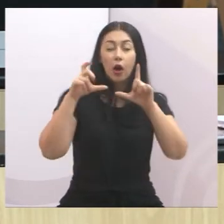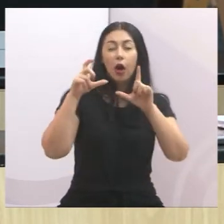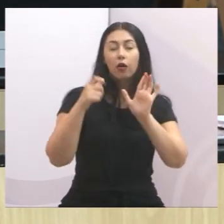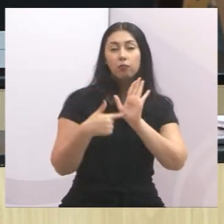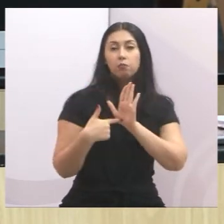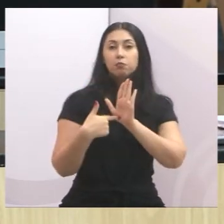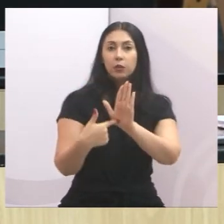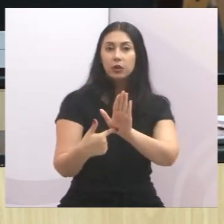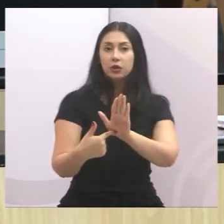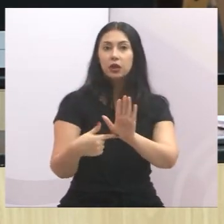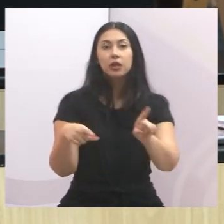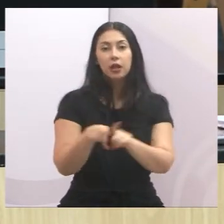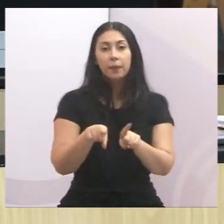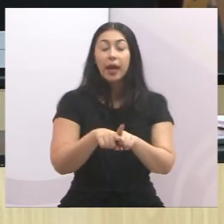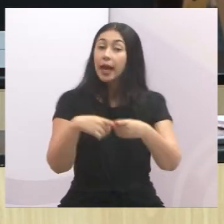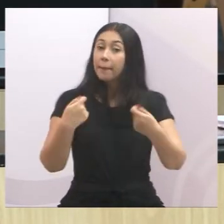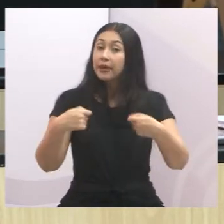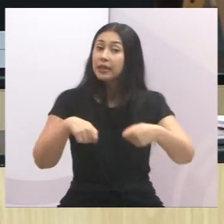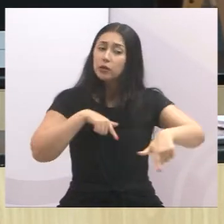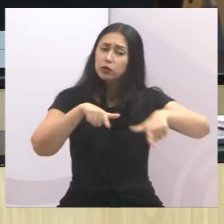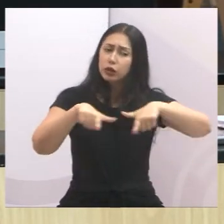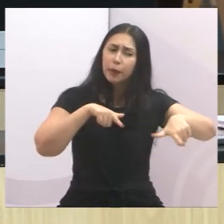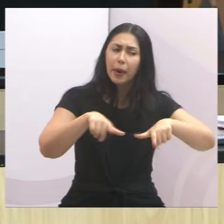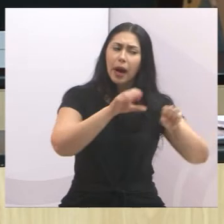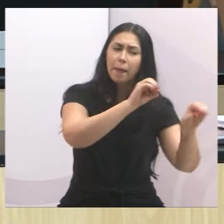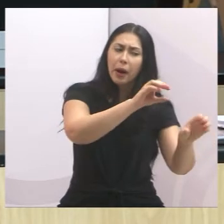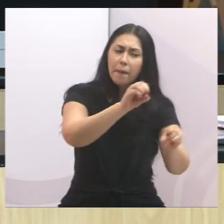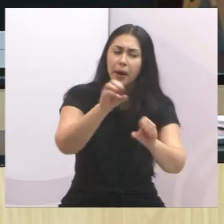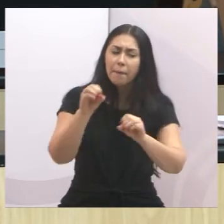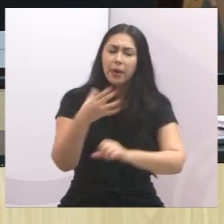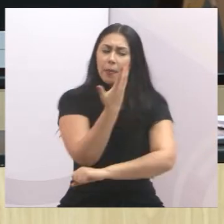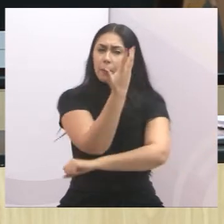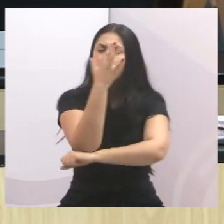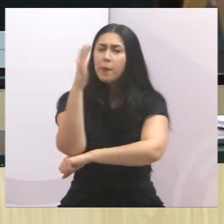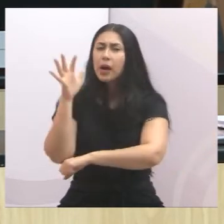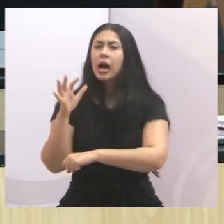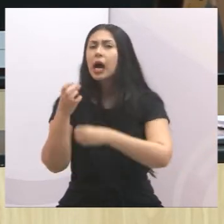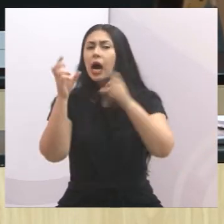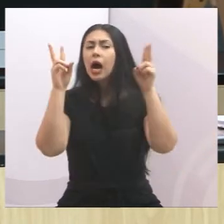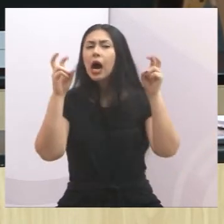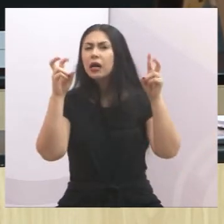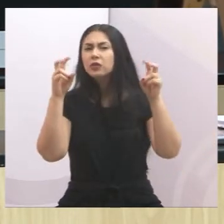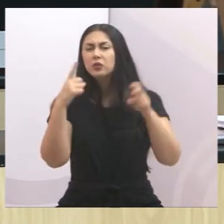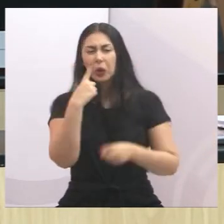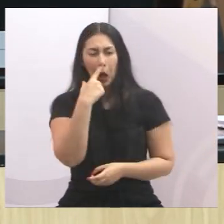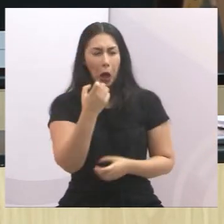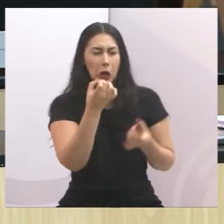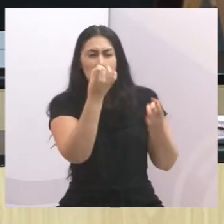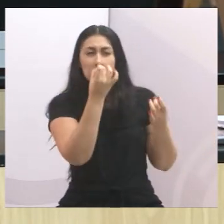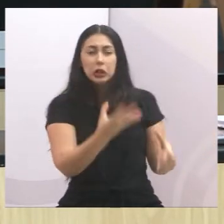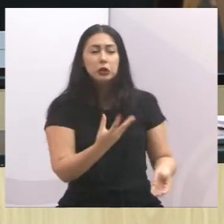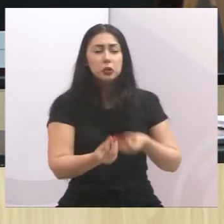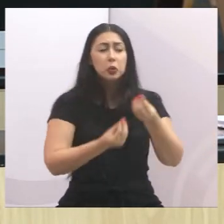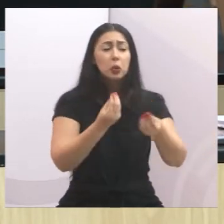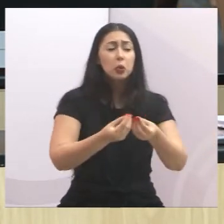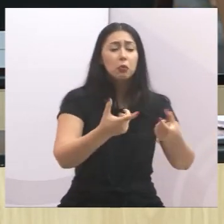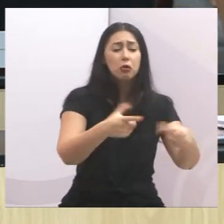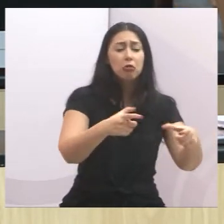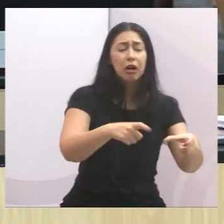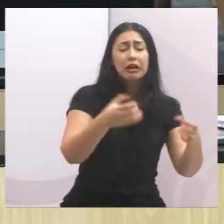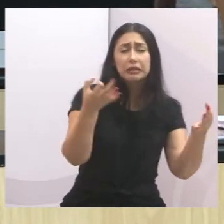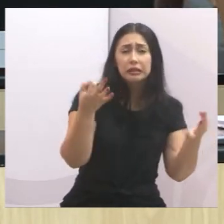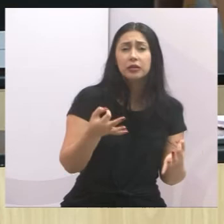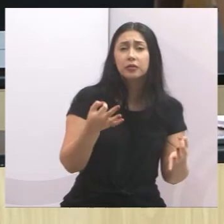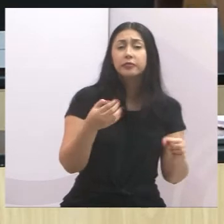também intensificar o trabalho de educação ambiental no que se diz respeito ao lixo doméstico e descarte de material de construção. Considerando que a